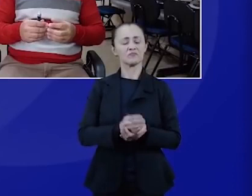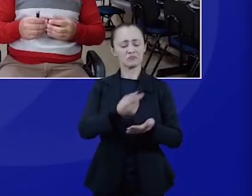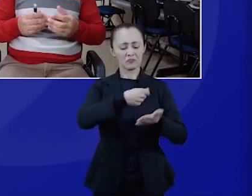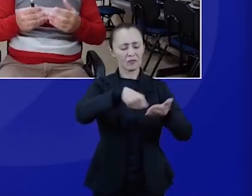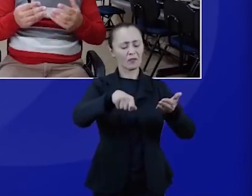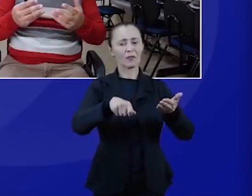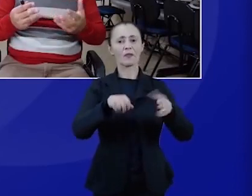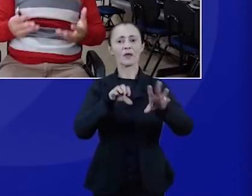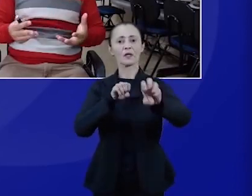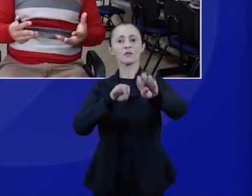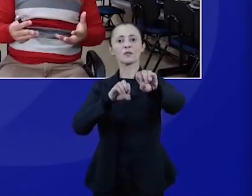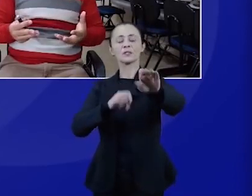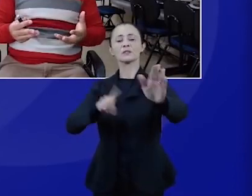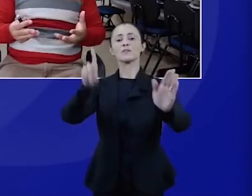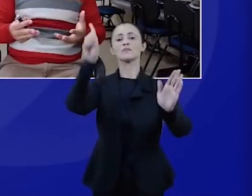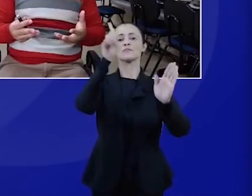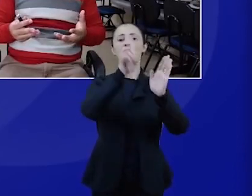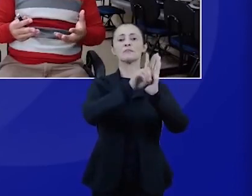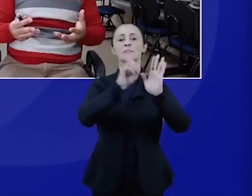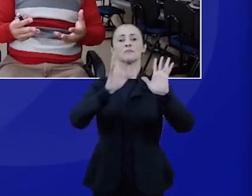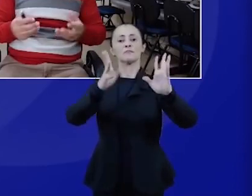um direito de todos.